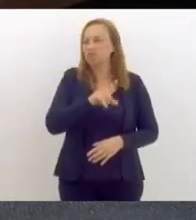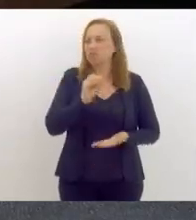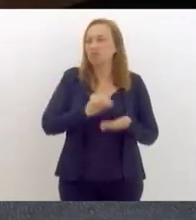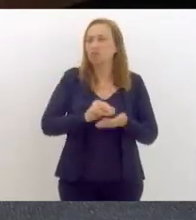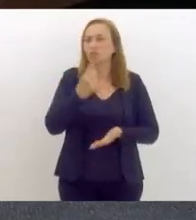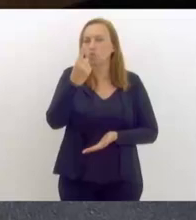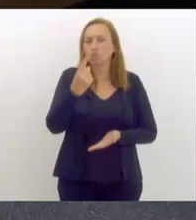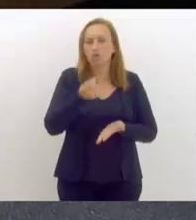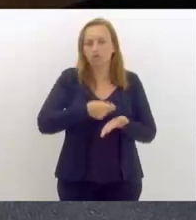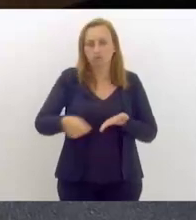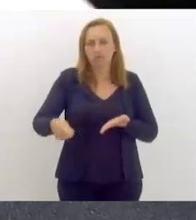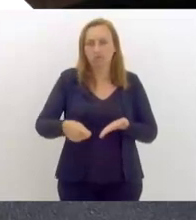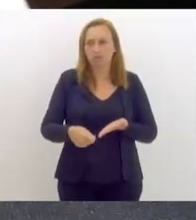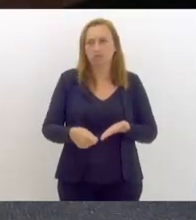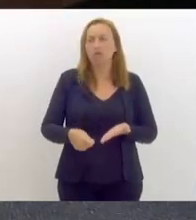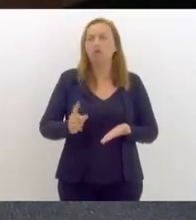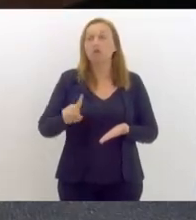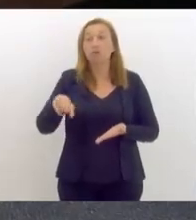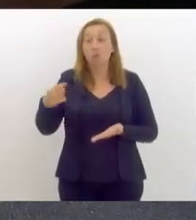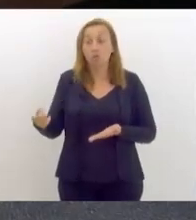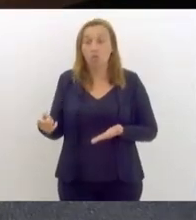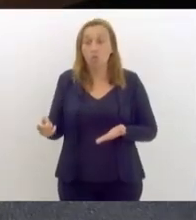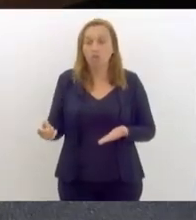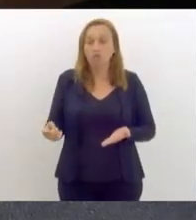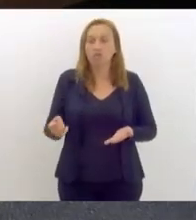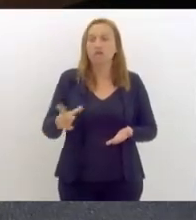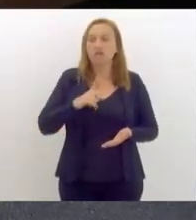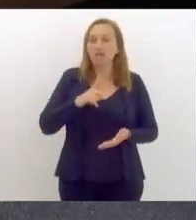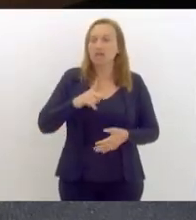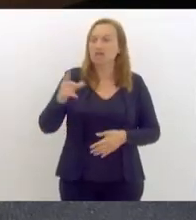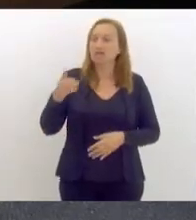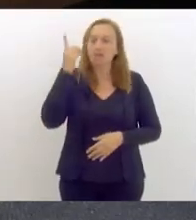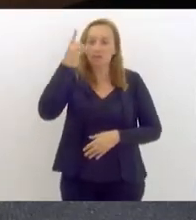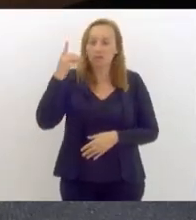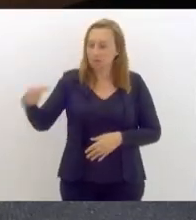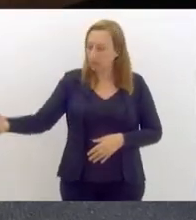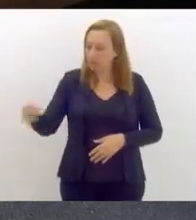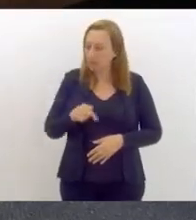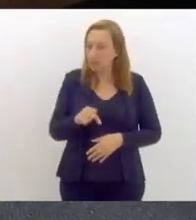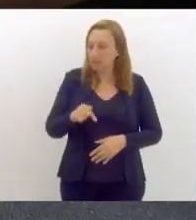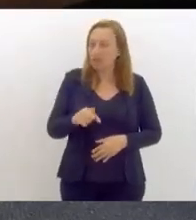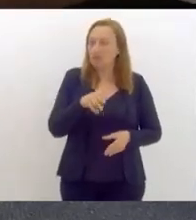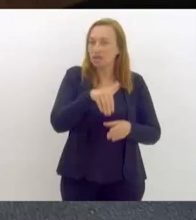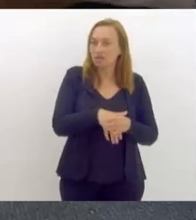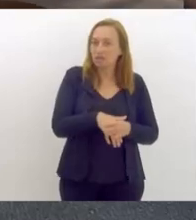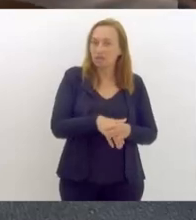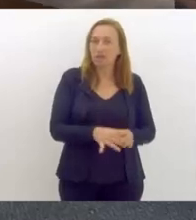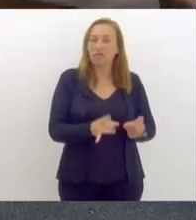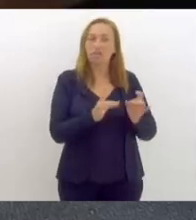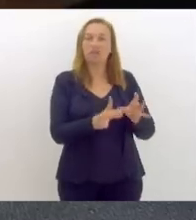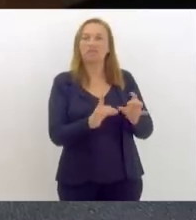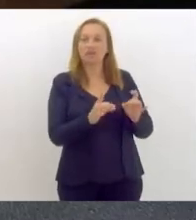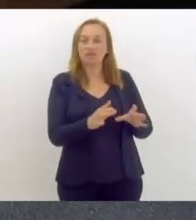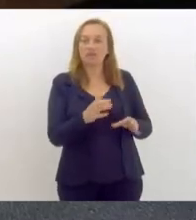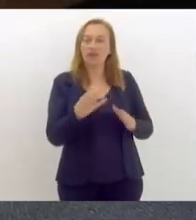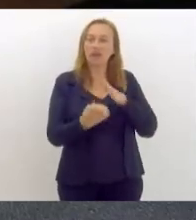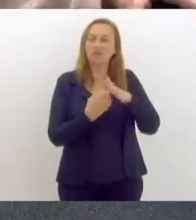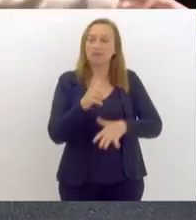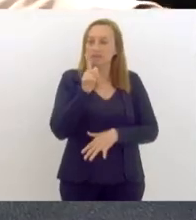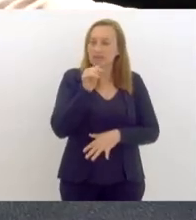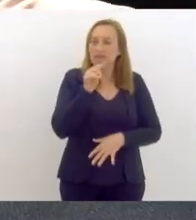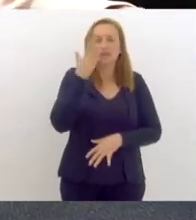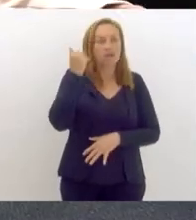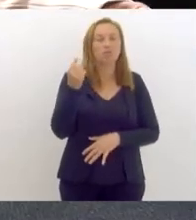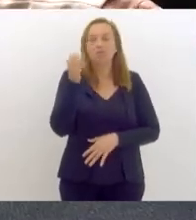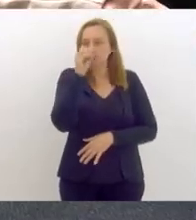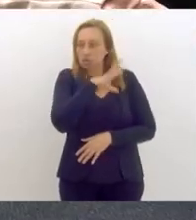e depois o mais grave ainda é ver deputados aqui da casa que votar a favor da venda da Cedae sabendo do Absurdo